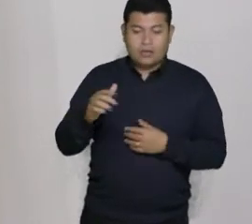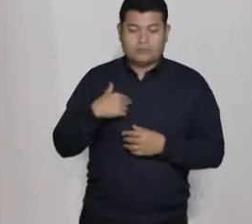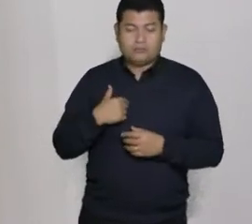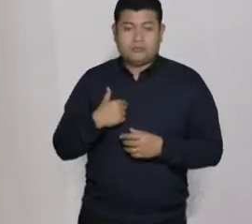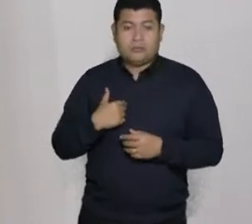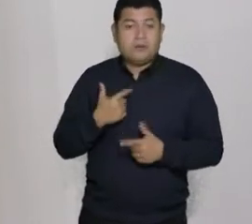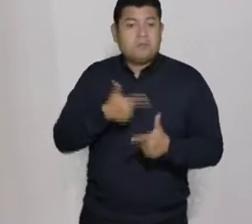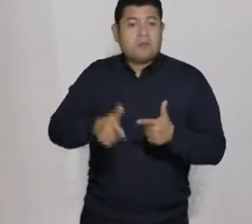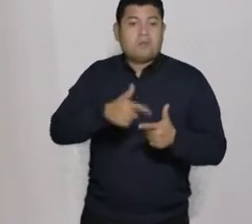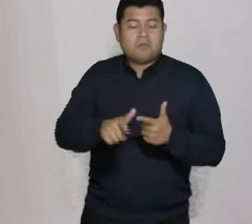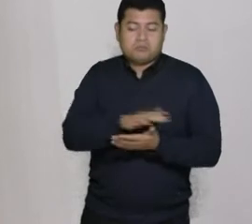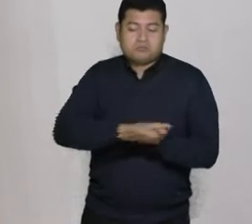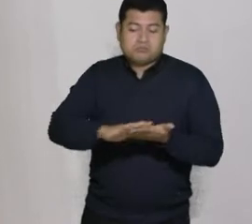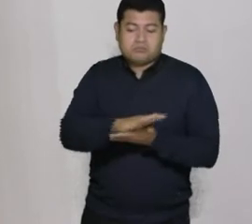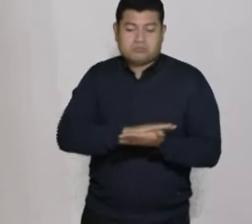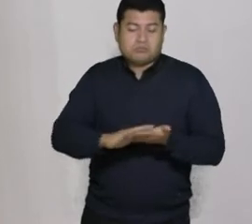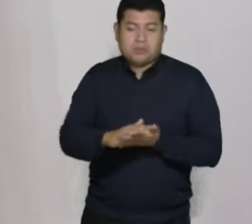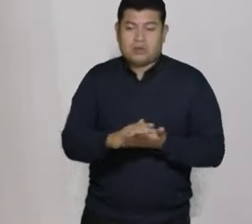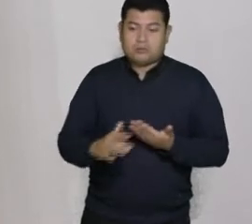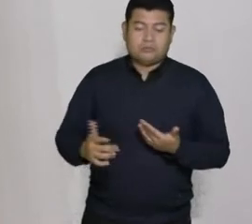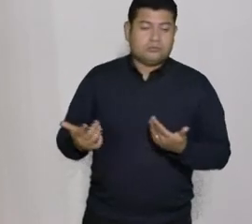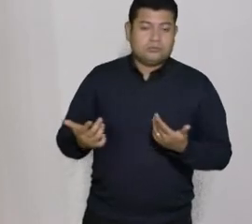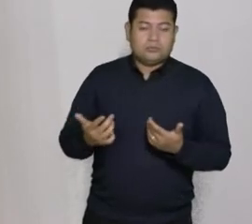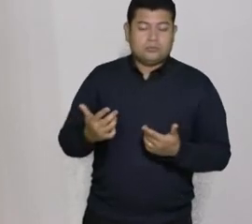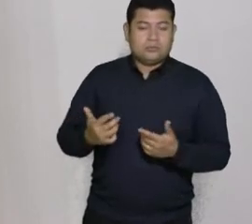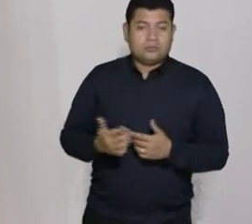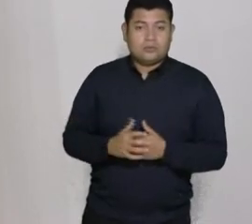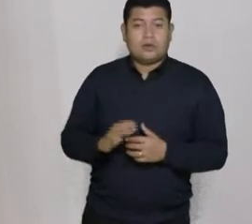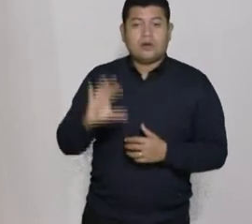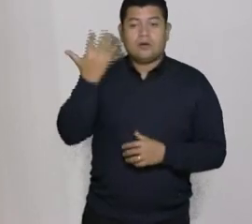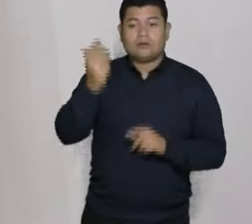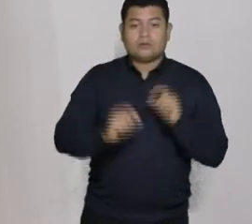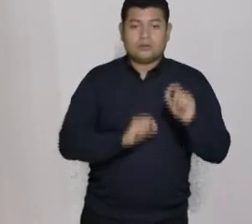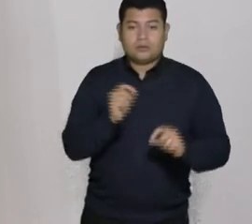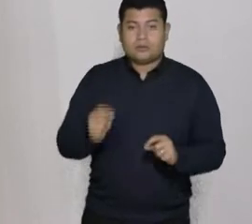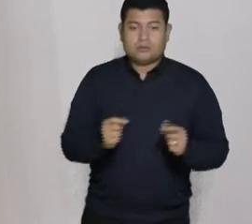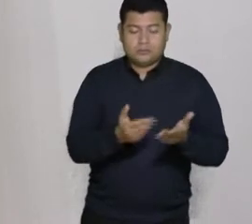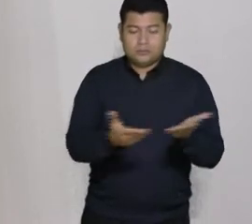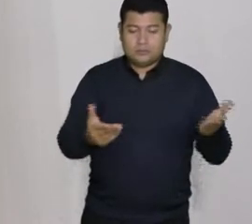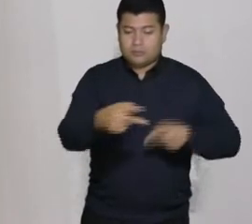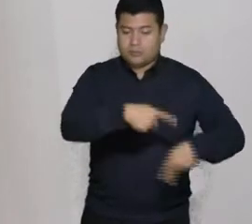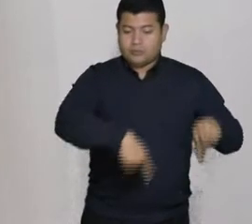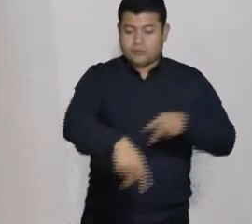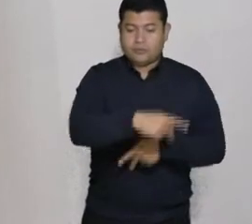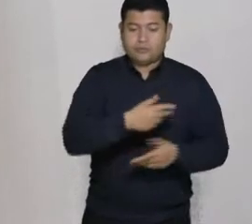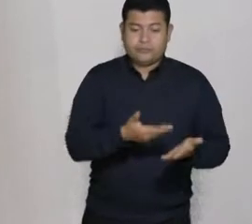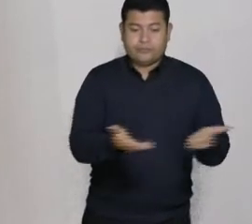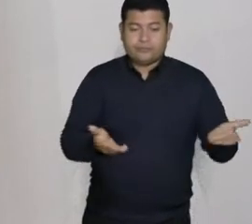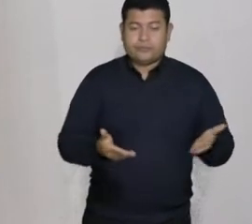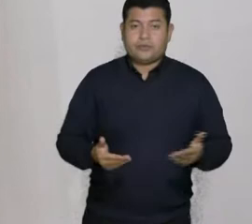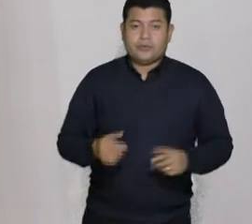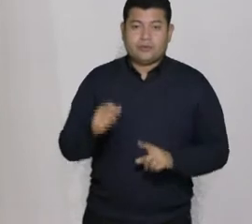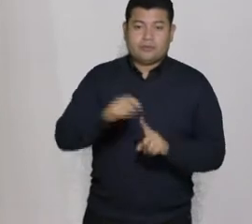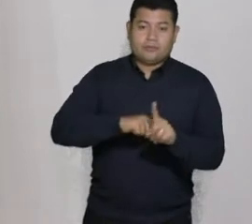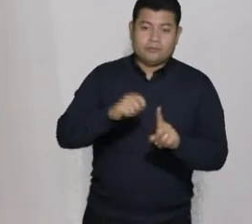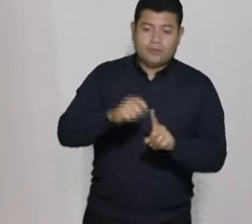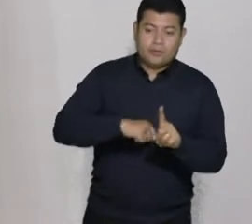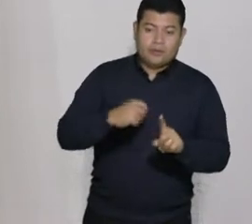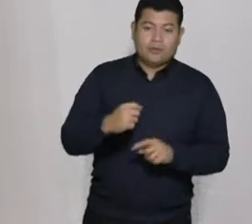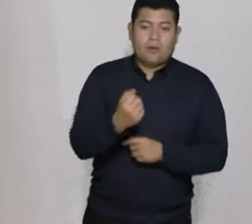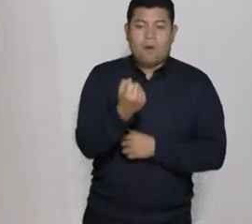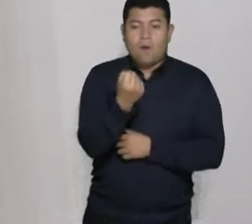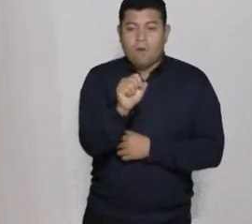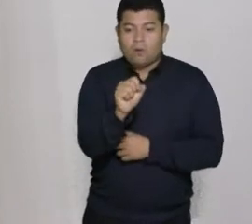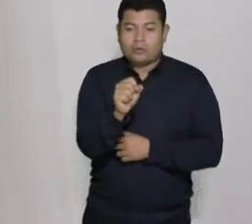o que acontece é que e o pobre do Catarinense fica oito meses 7 meses